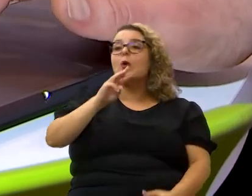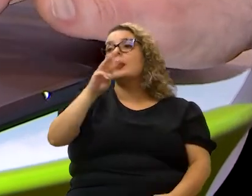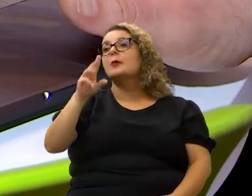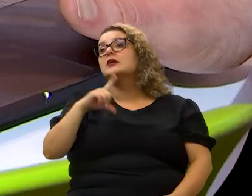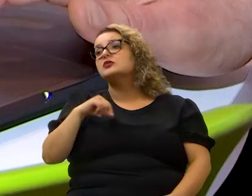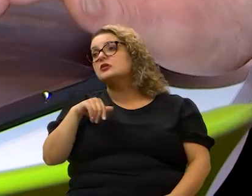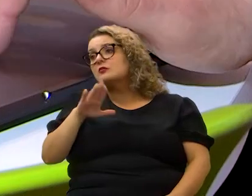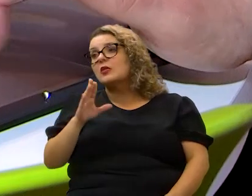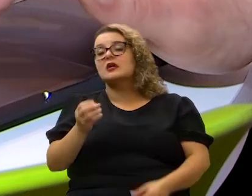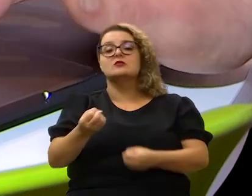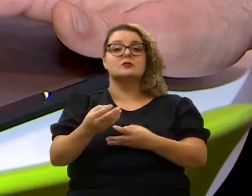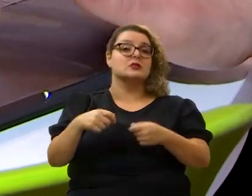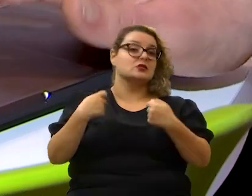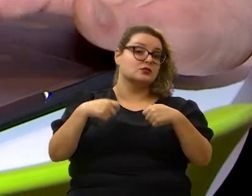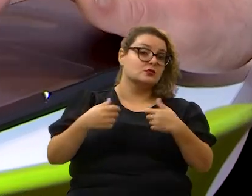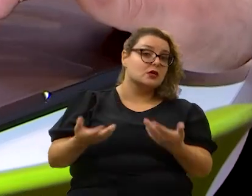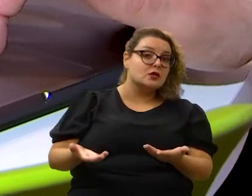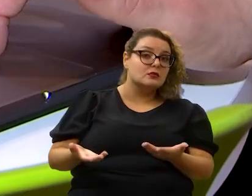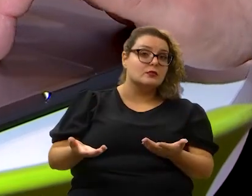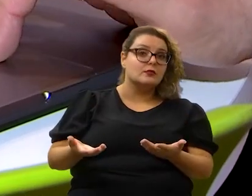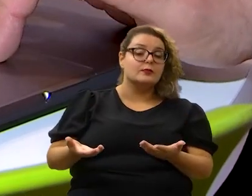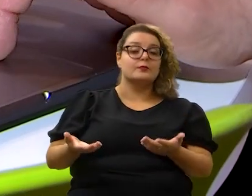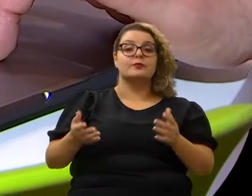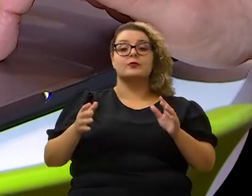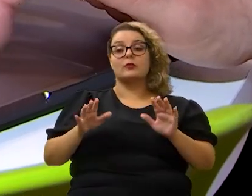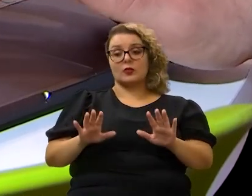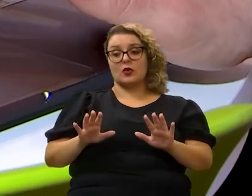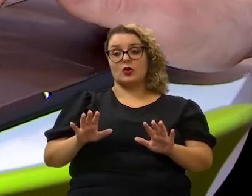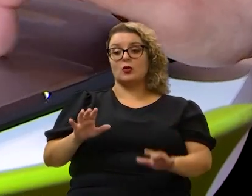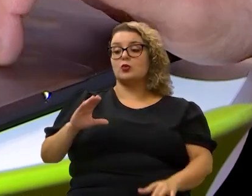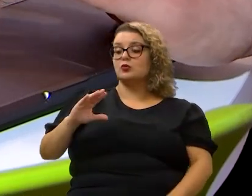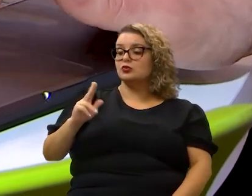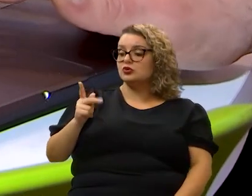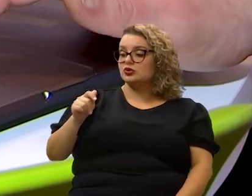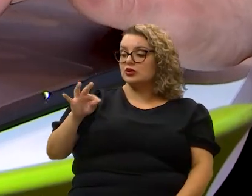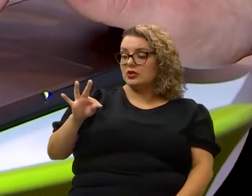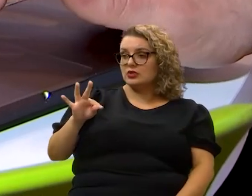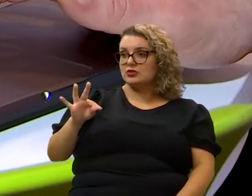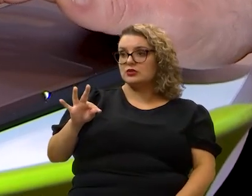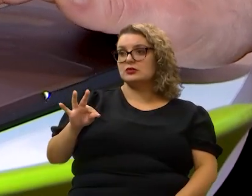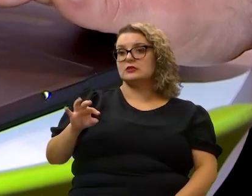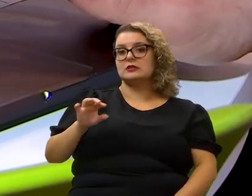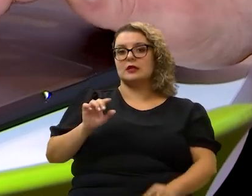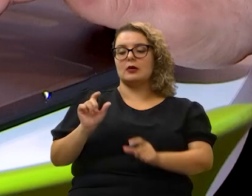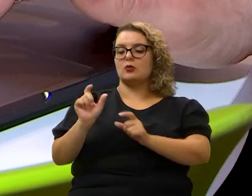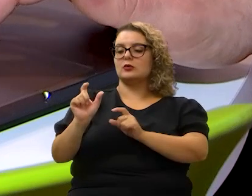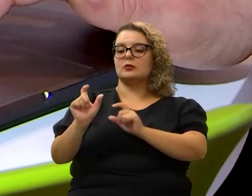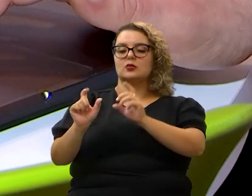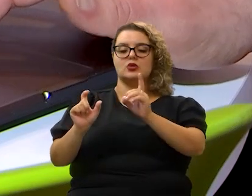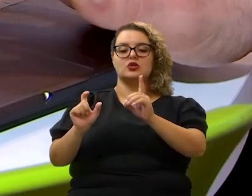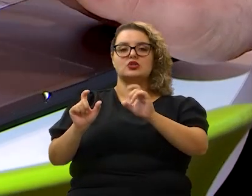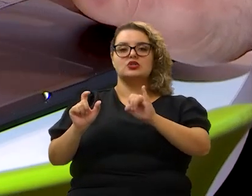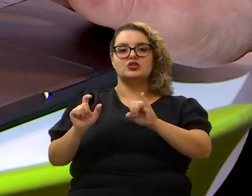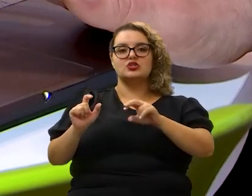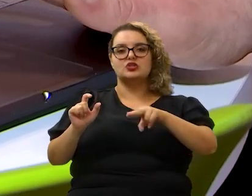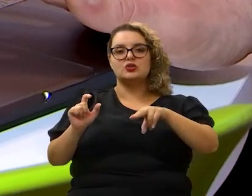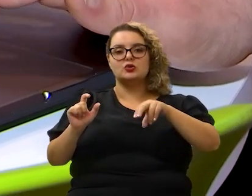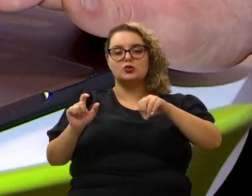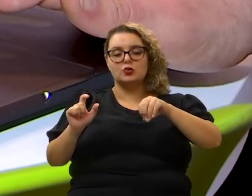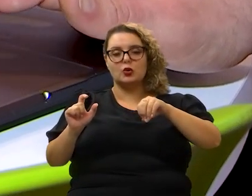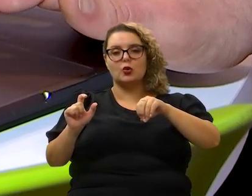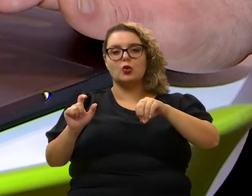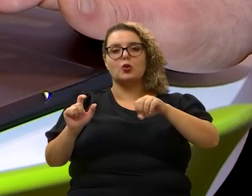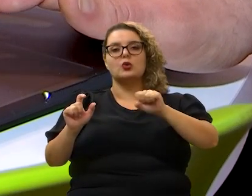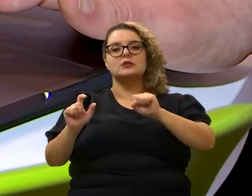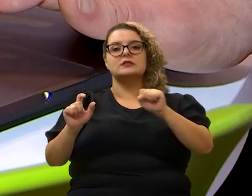tem mais informações que eu preciso. No caso, o chat, se eu ponho dinossauro, ele vai me definir o que é dinossauro,